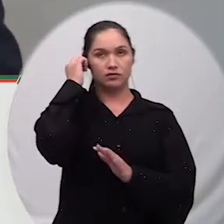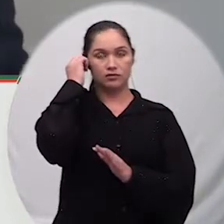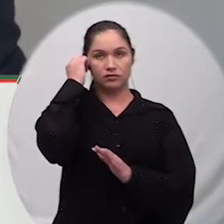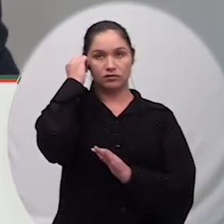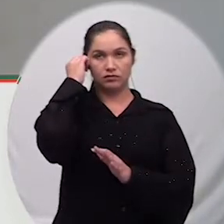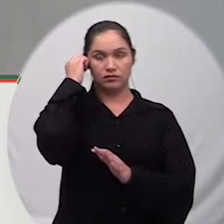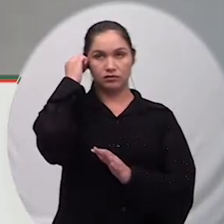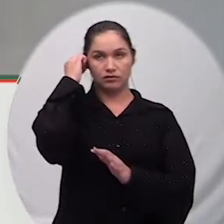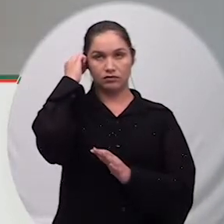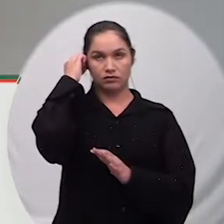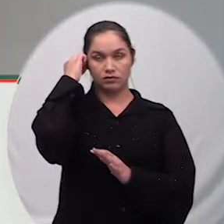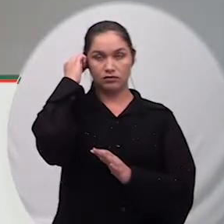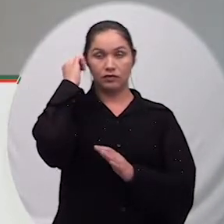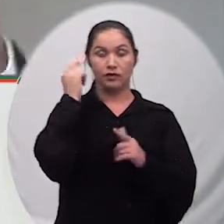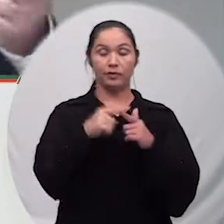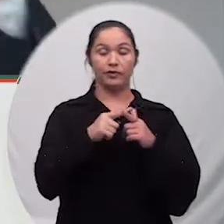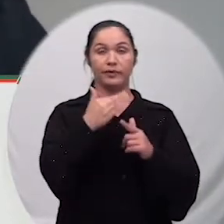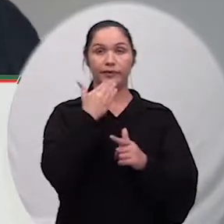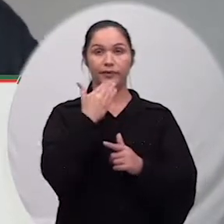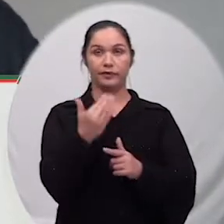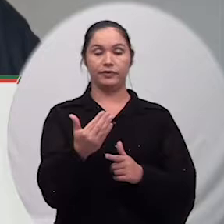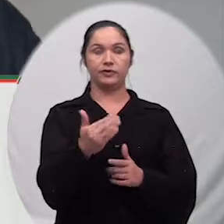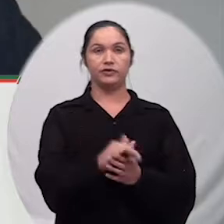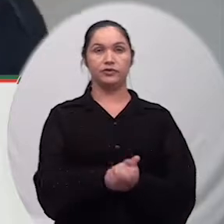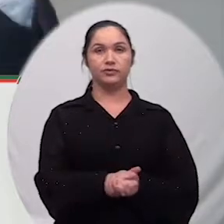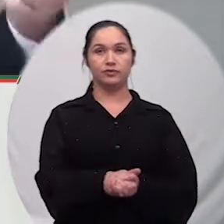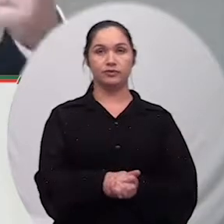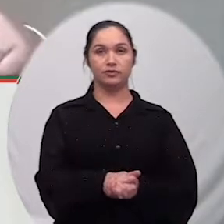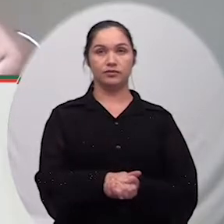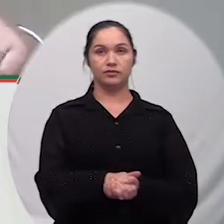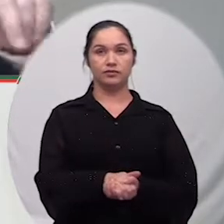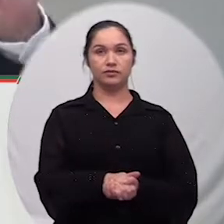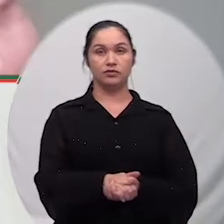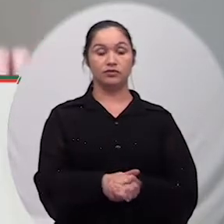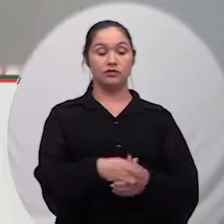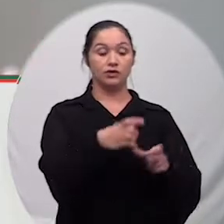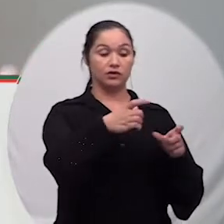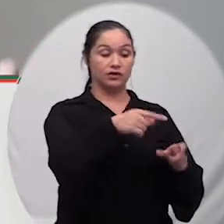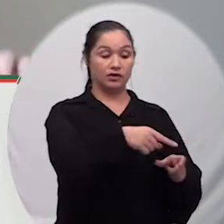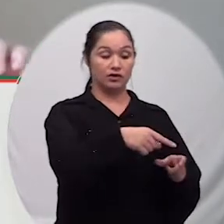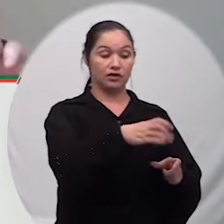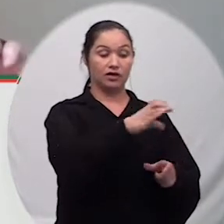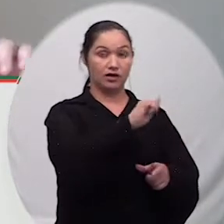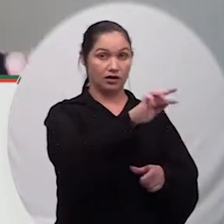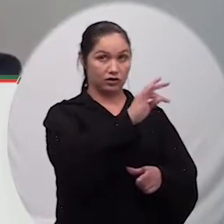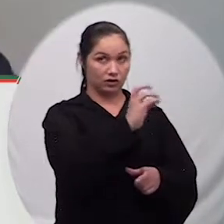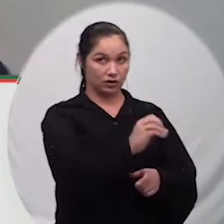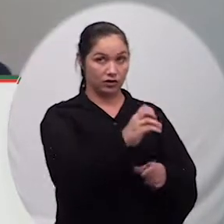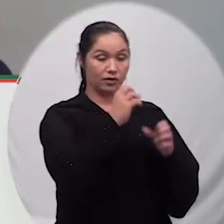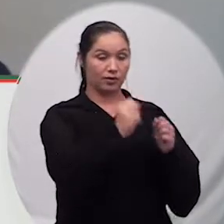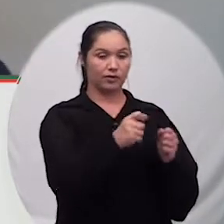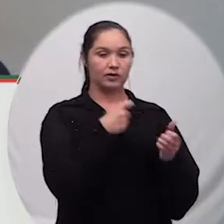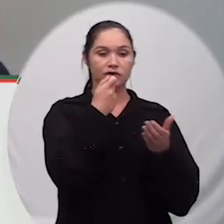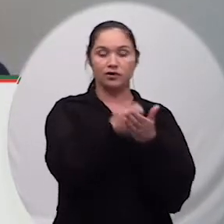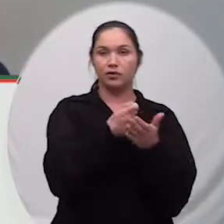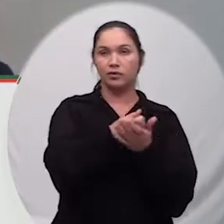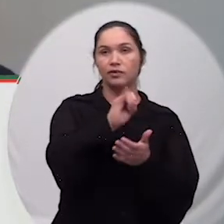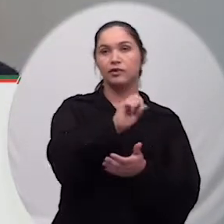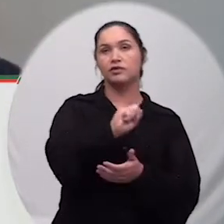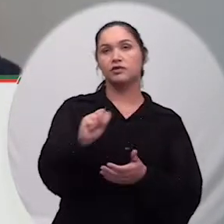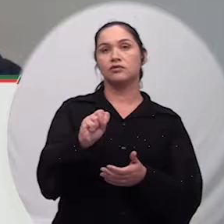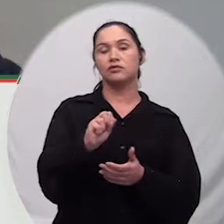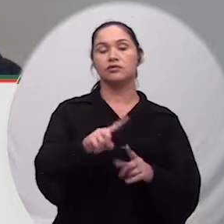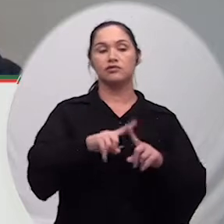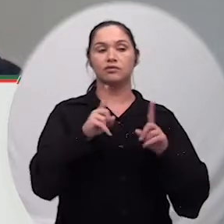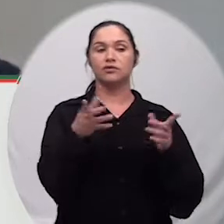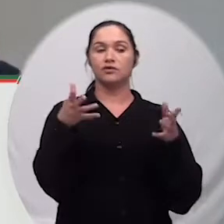pede para que dê o direito aos cartórios de cobrar esse ISS por fora, só